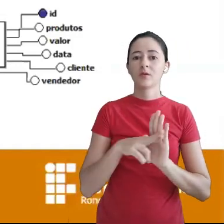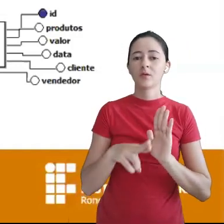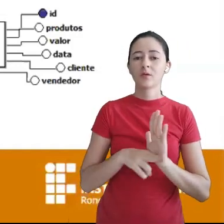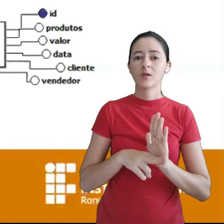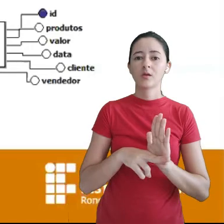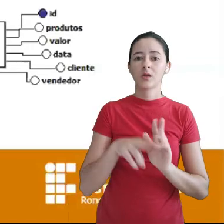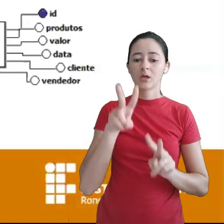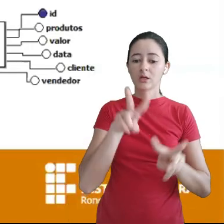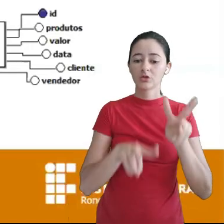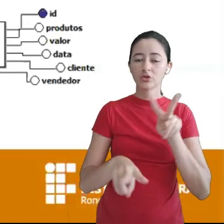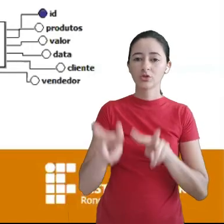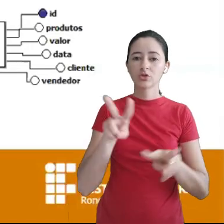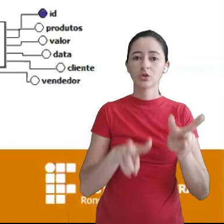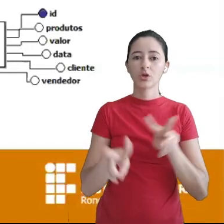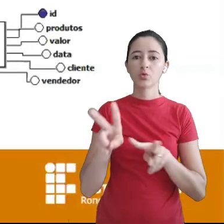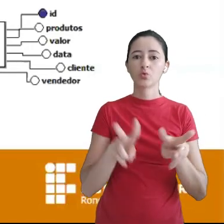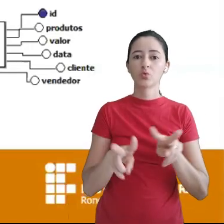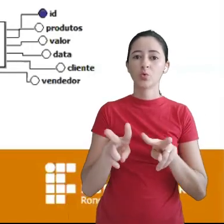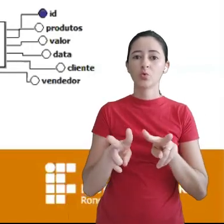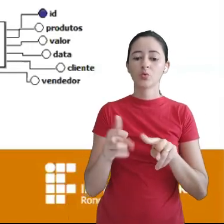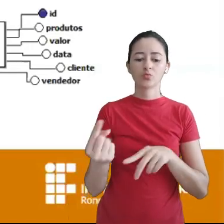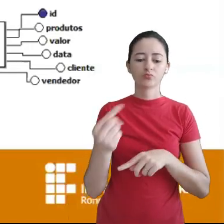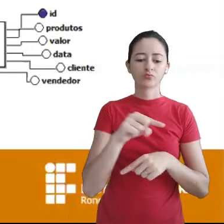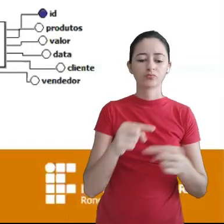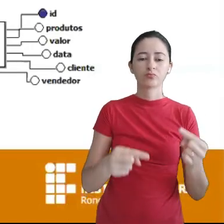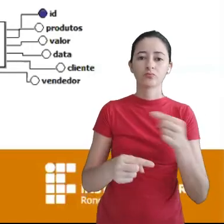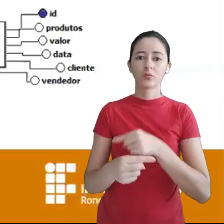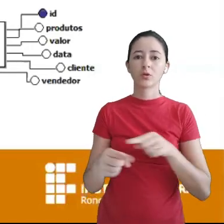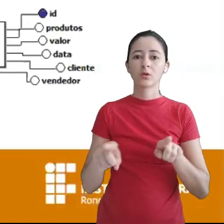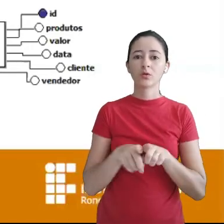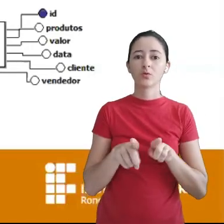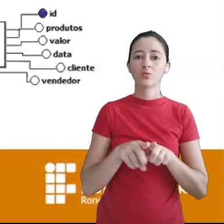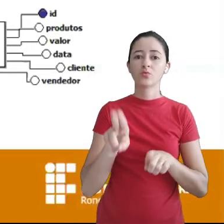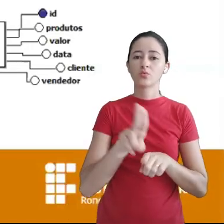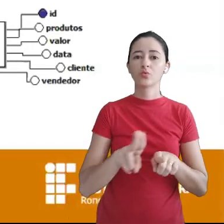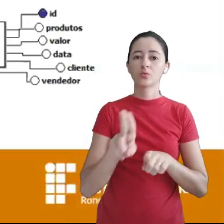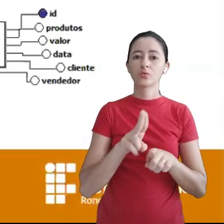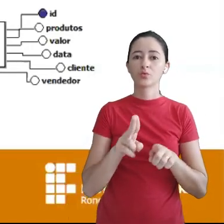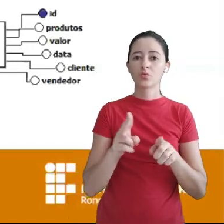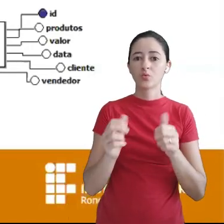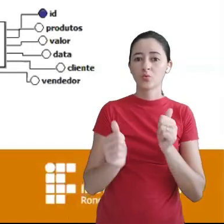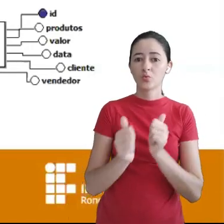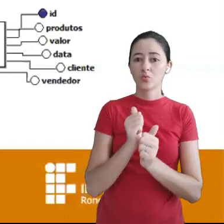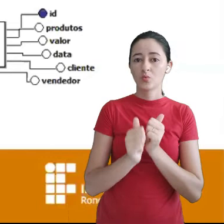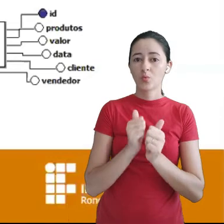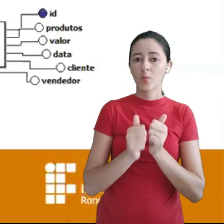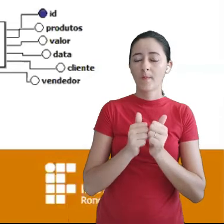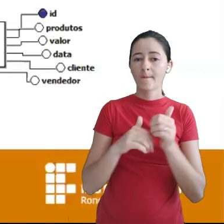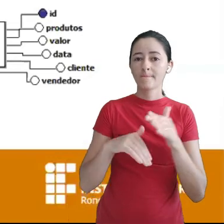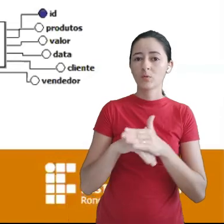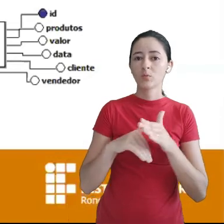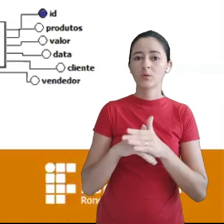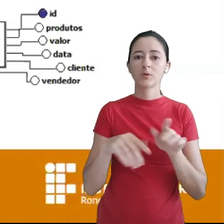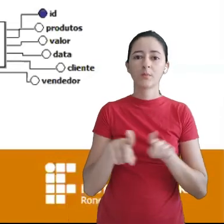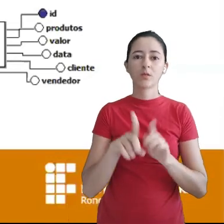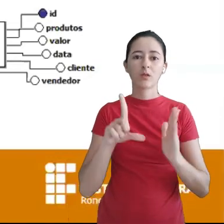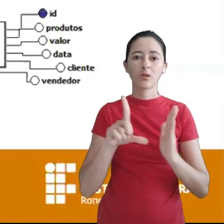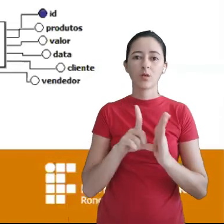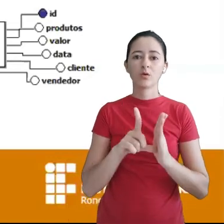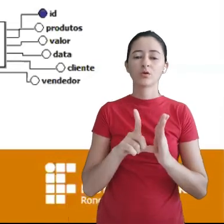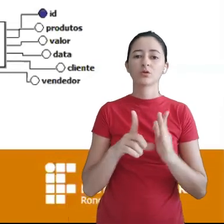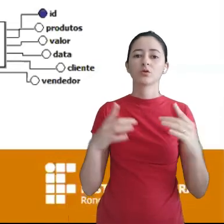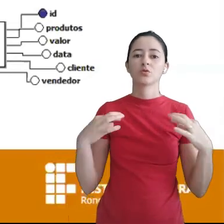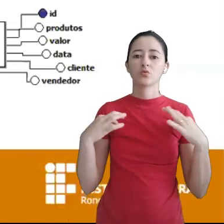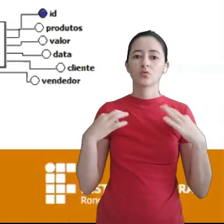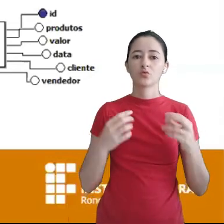a regra de leitura e coloque a cardinalidade máxima nos diagramas do campeonato de futebol e da loja